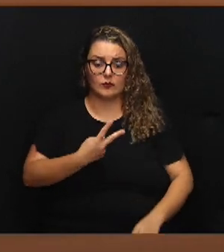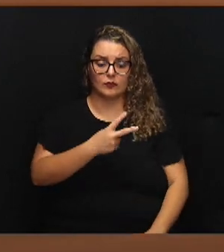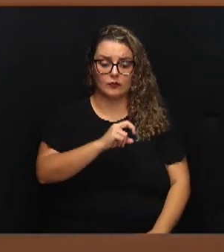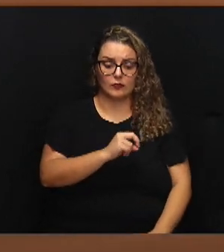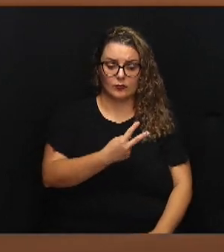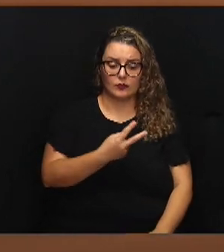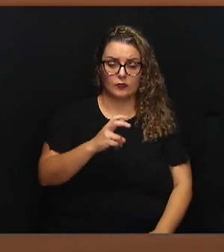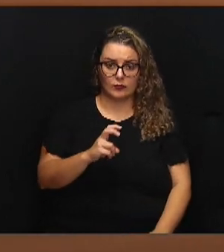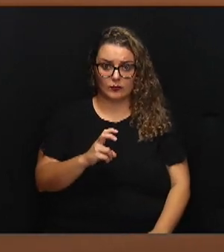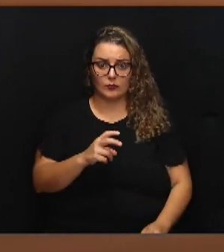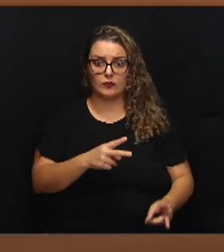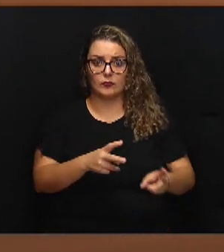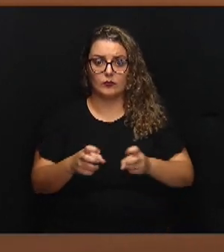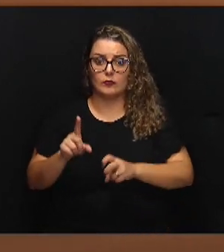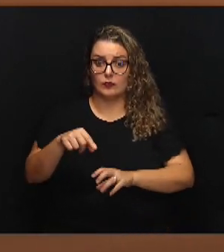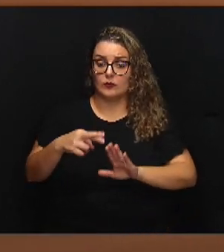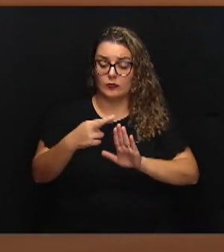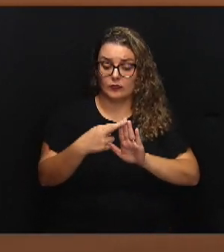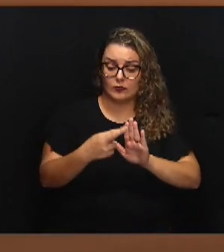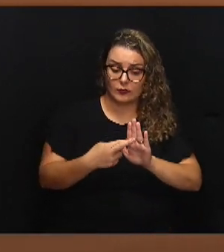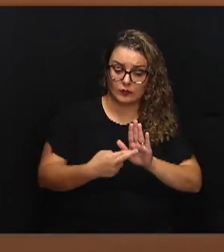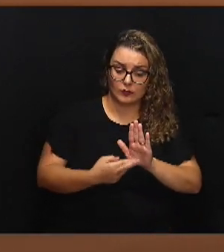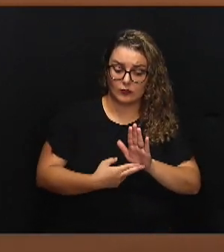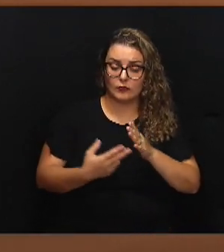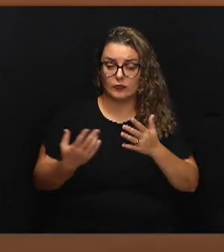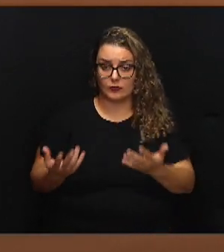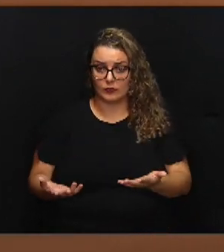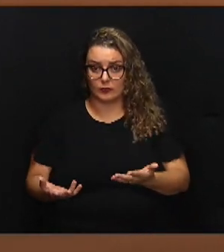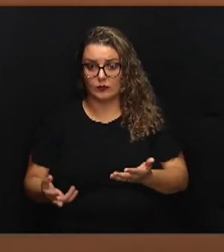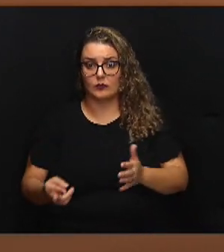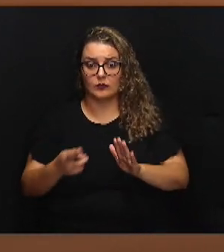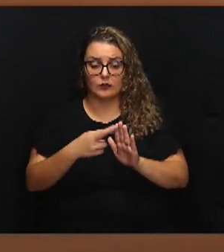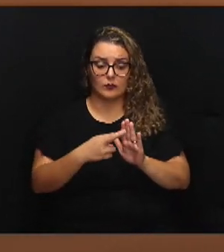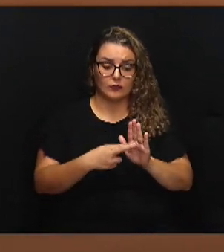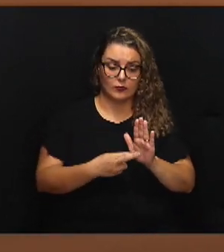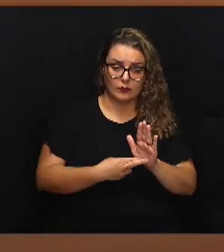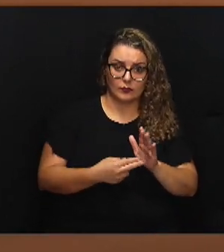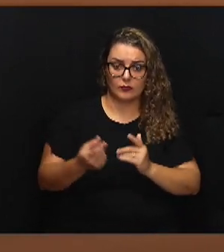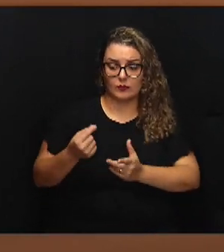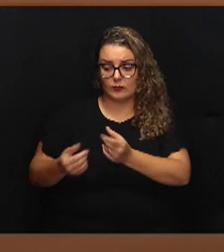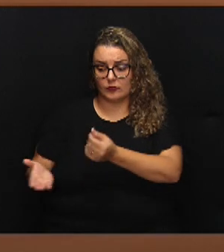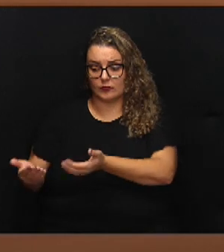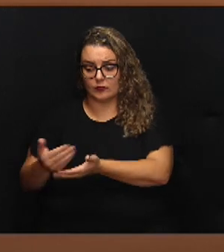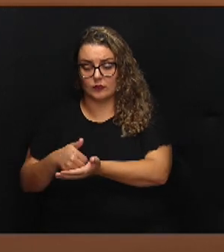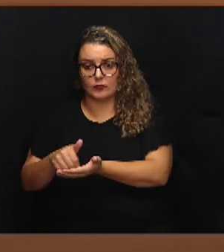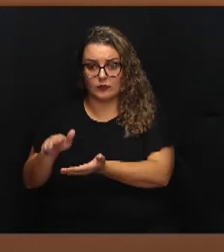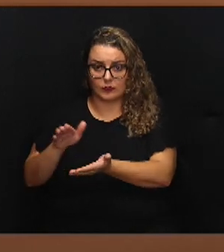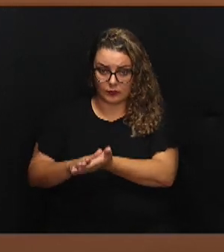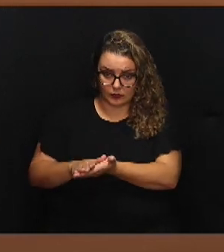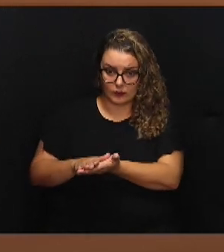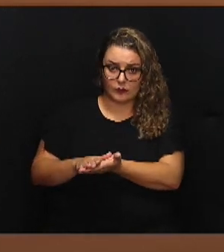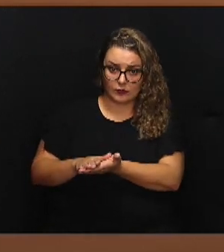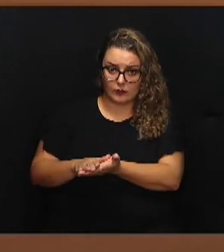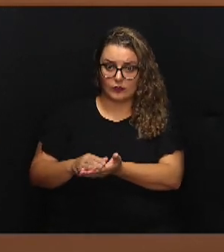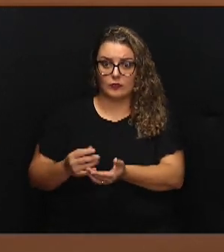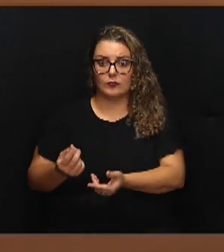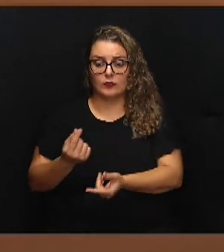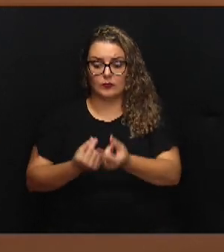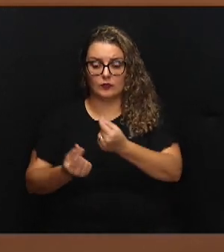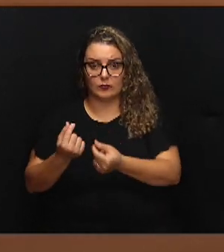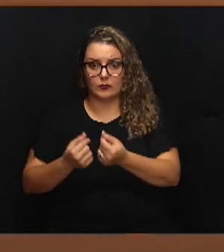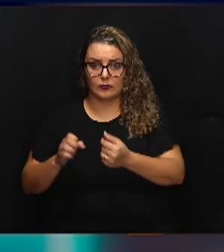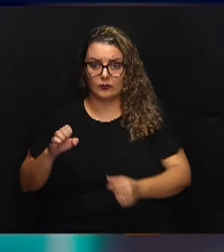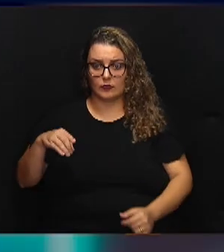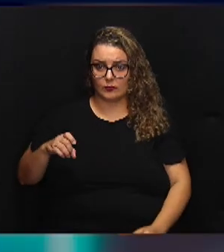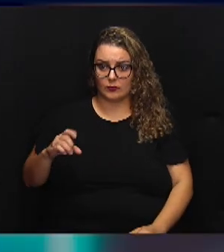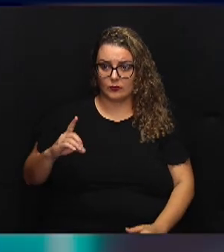gente vai perceber que isso é uma regra, né? Ou seja, a regra é que apesar do valor arrecadado com multa de trânsito, o valor que a